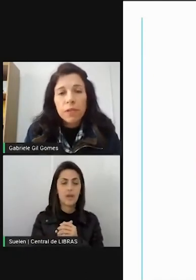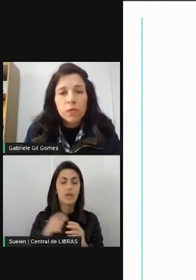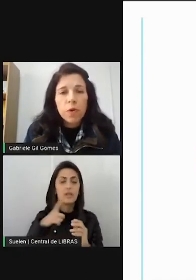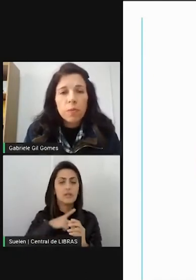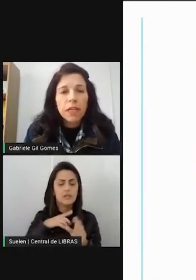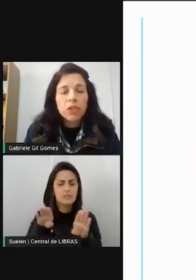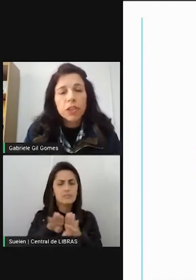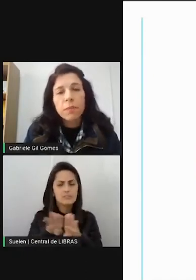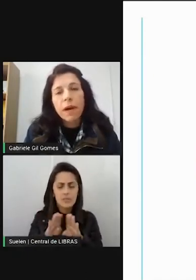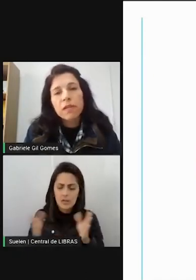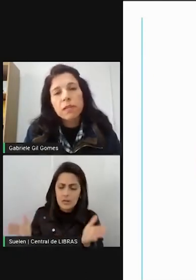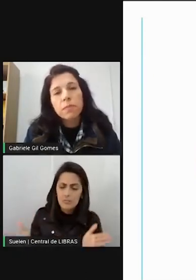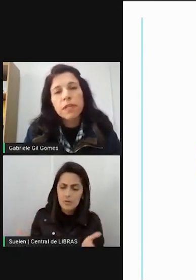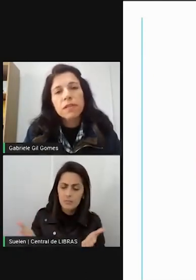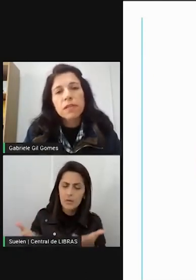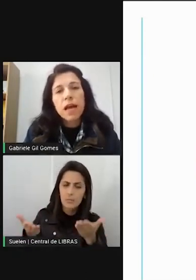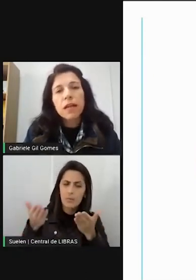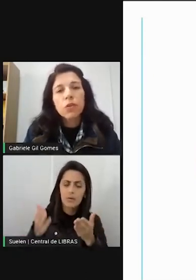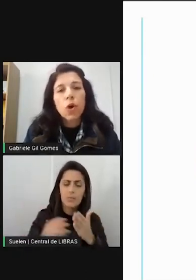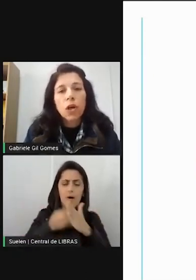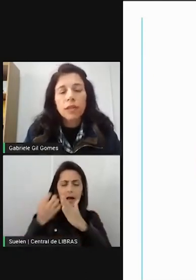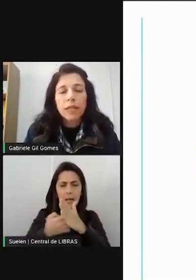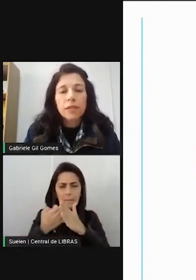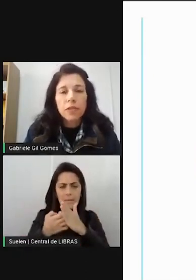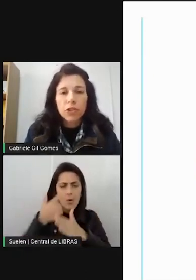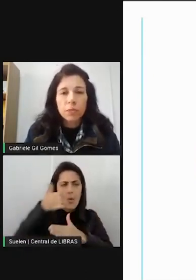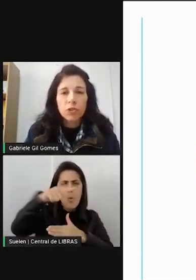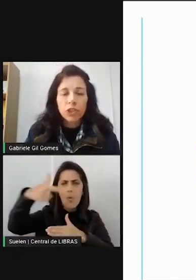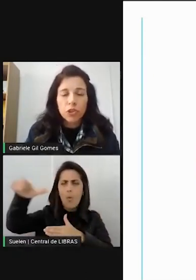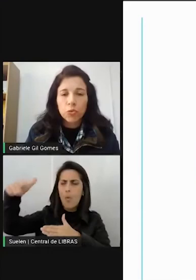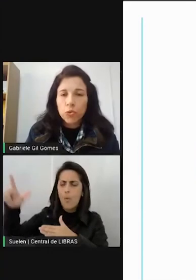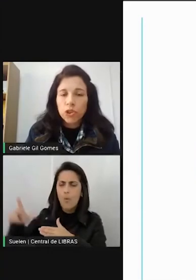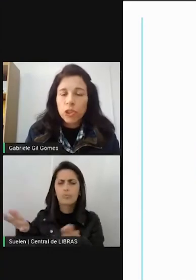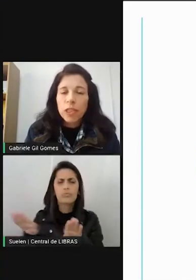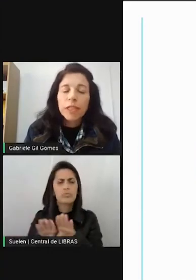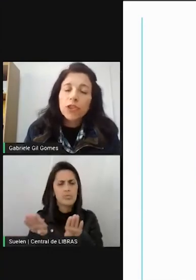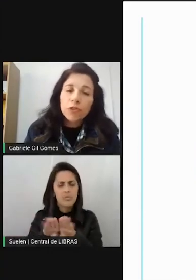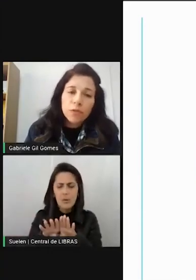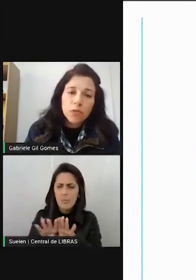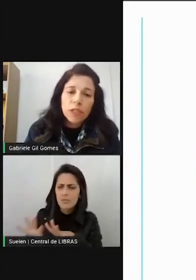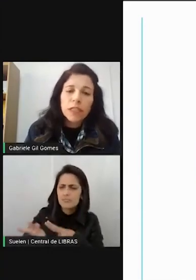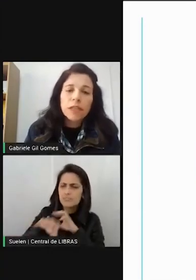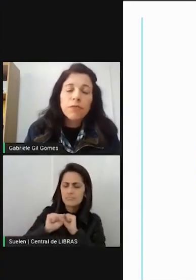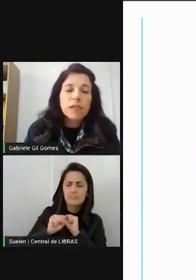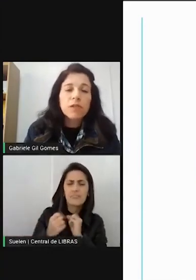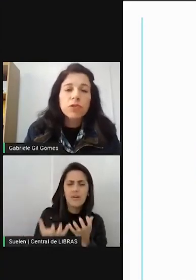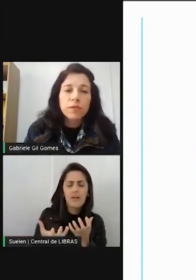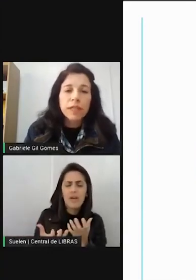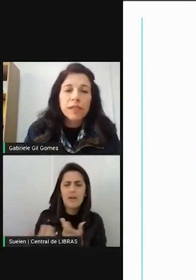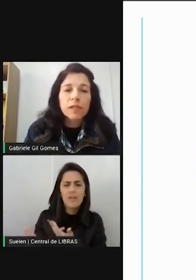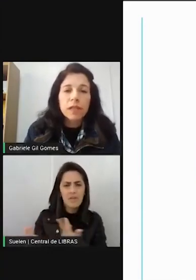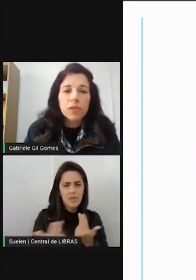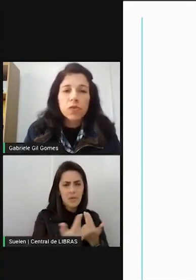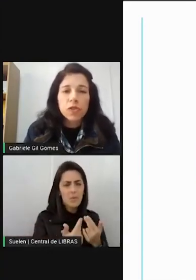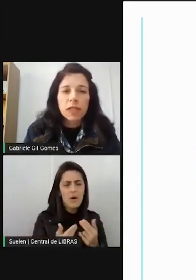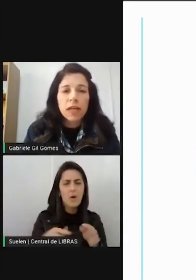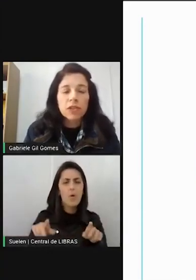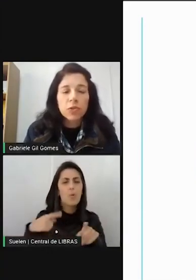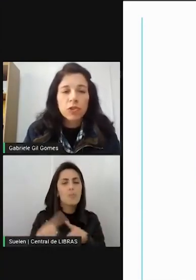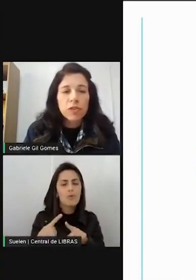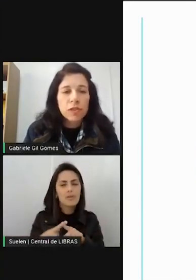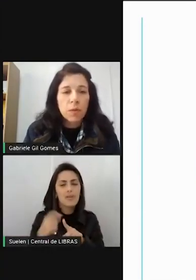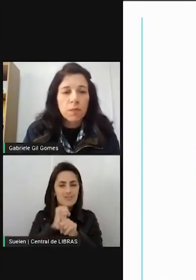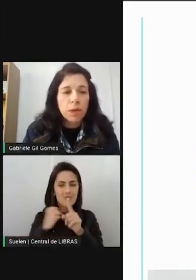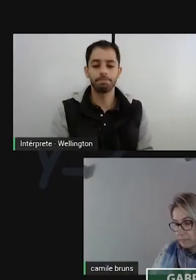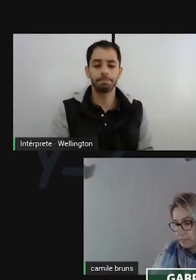até o dia Trinta e Um de agosto ea e até Novembro já certificação ocorre no dia seis de dezembro em evento promovido